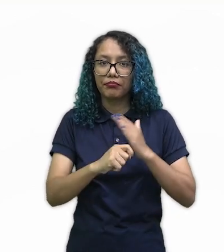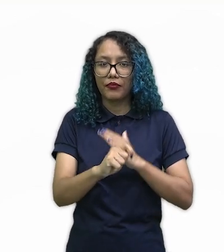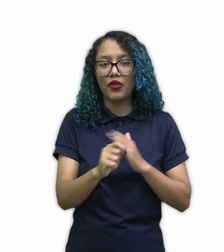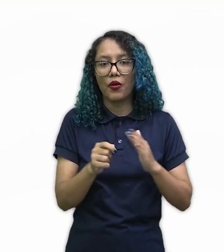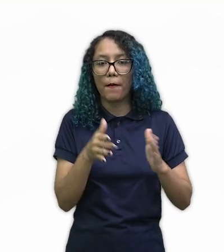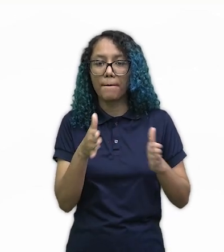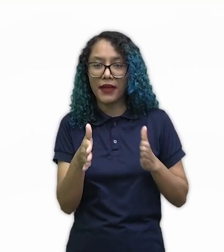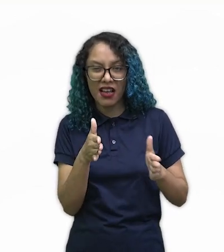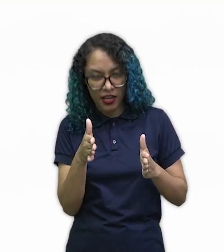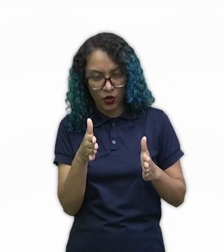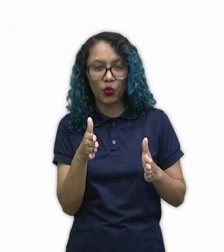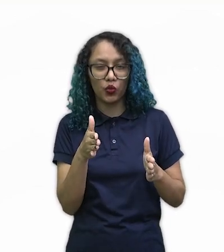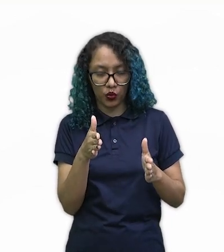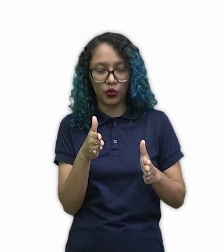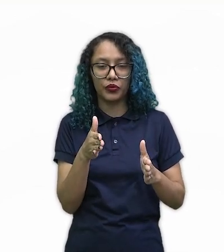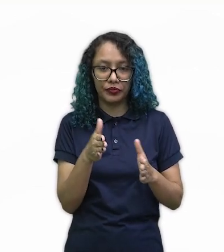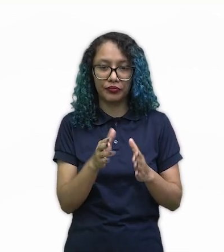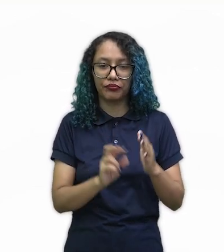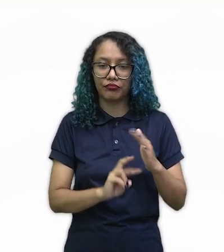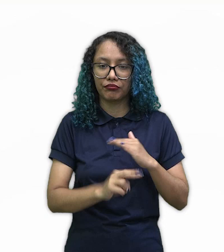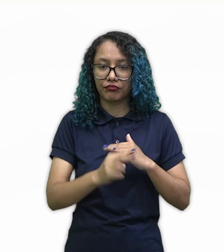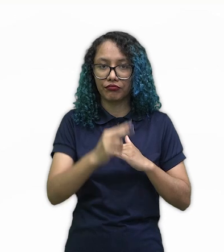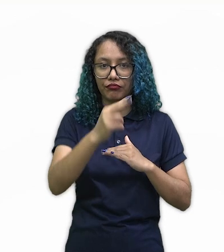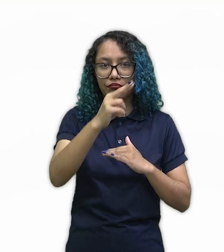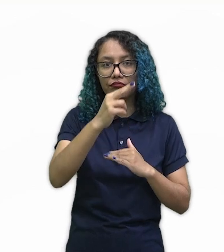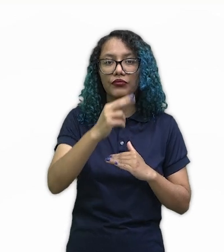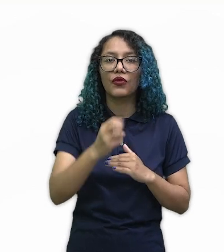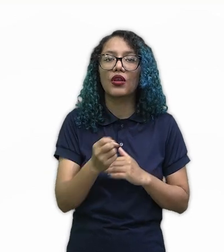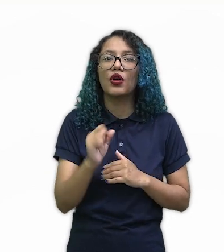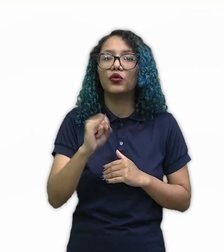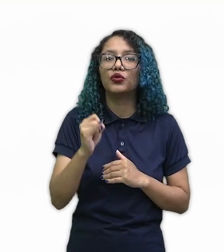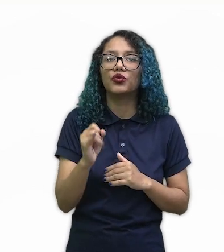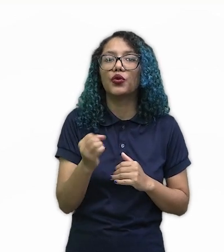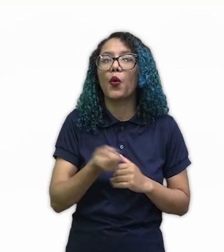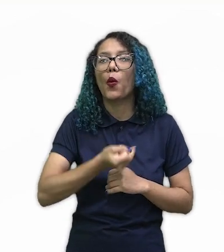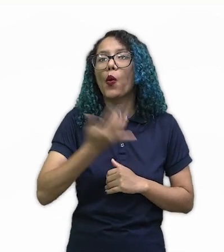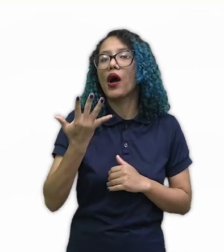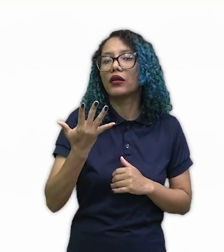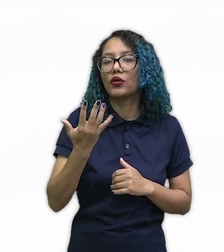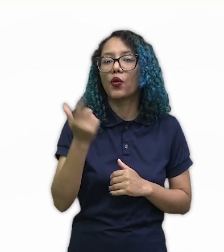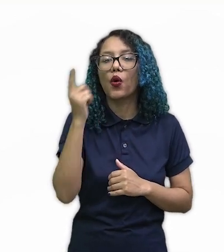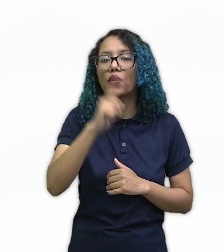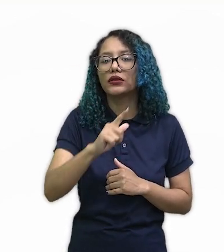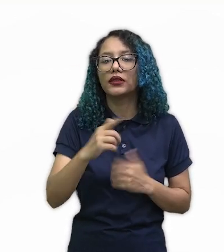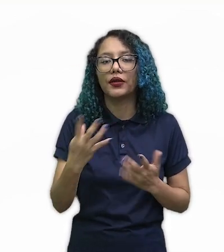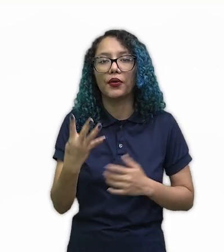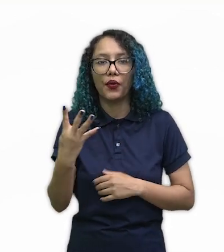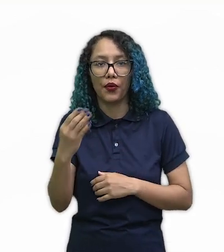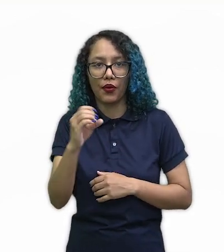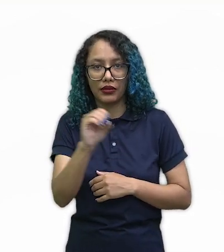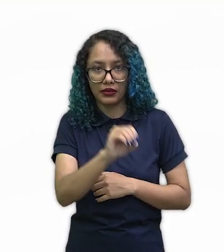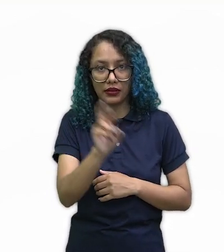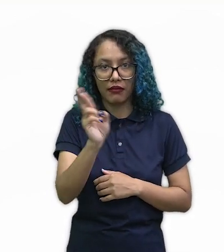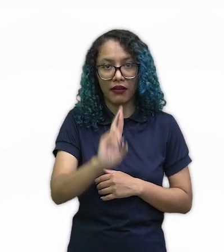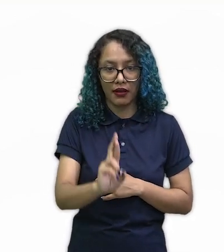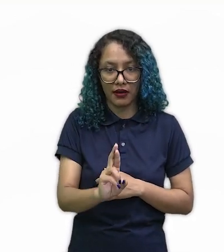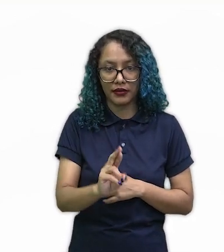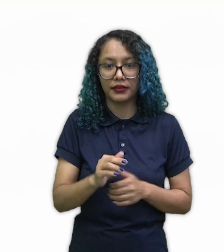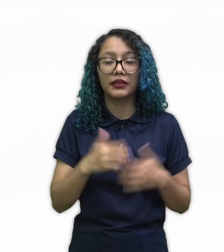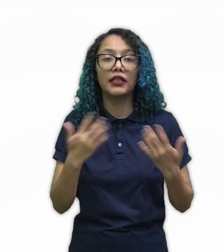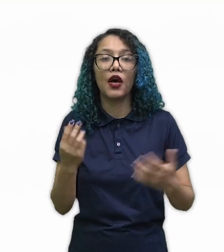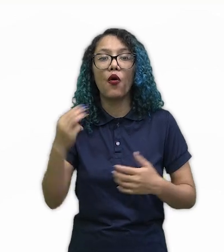durante um certo tempo, o qual te rendeu um juros igual a R$400.